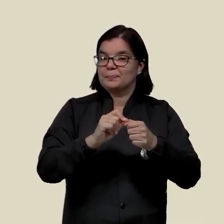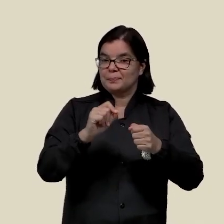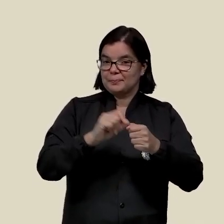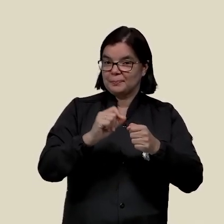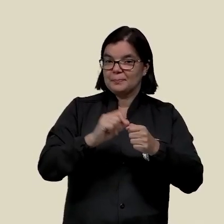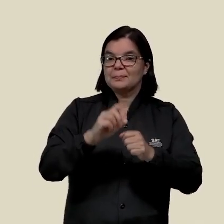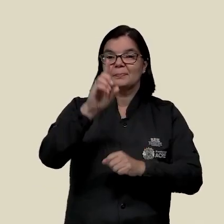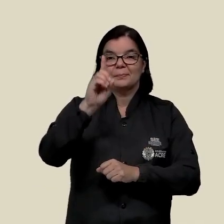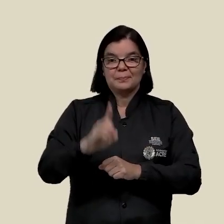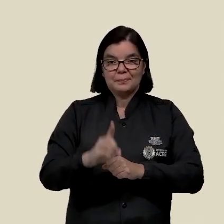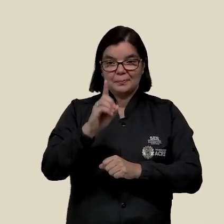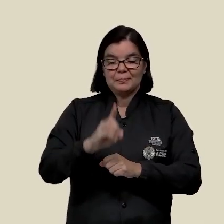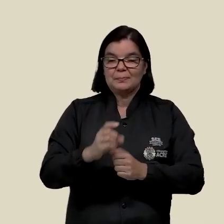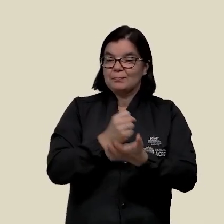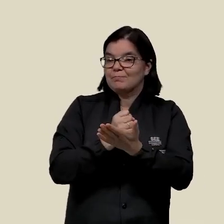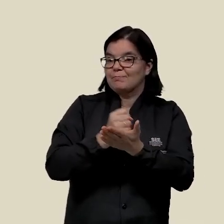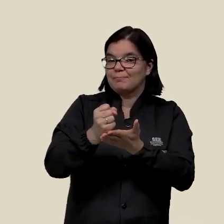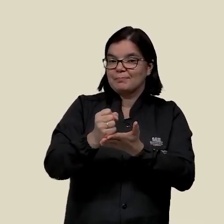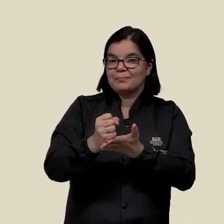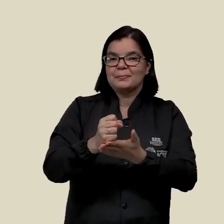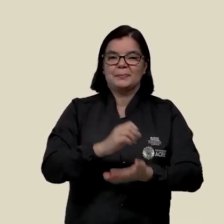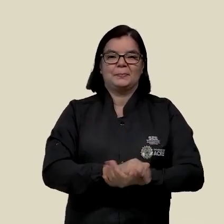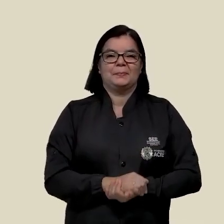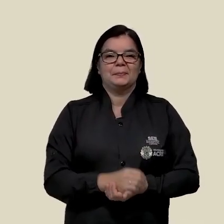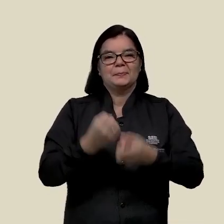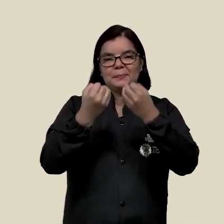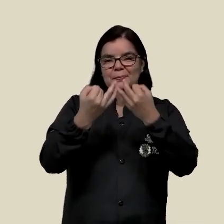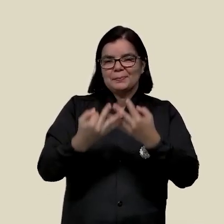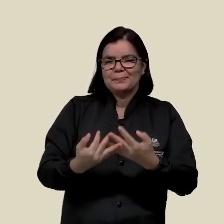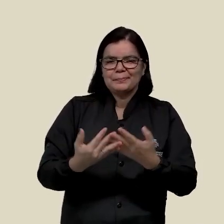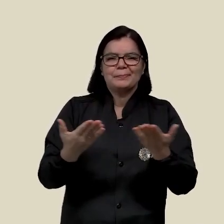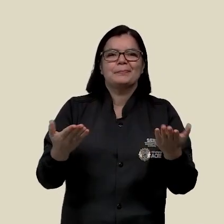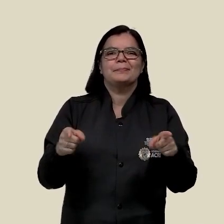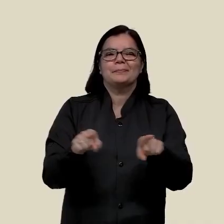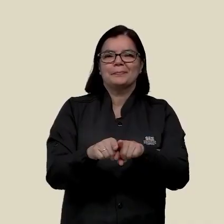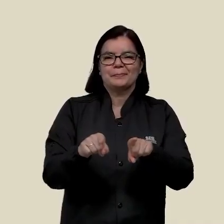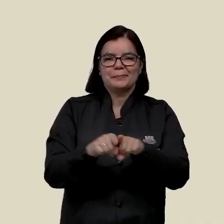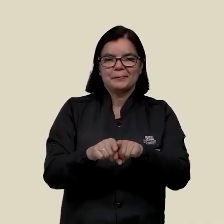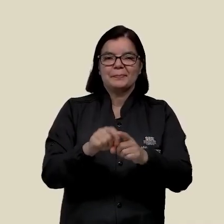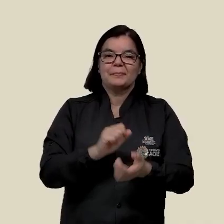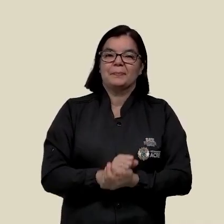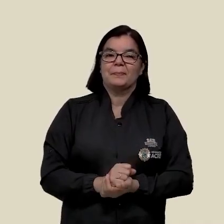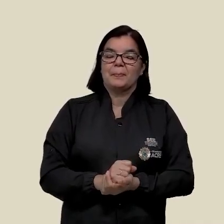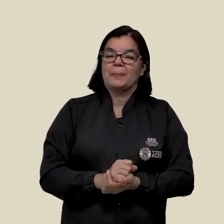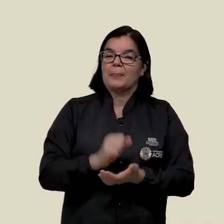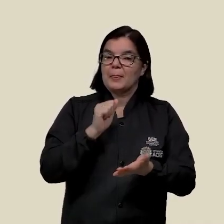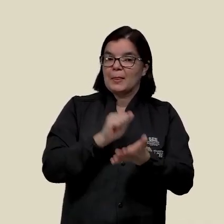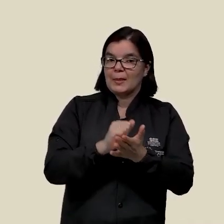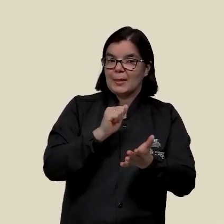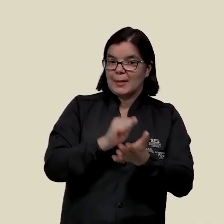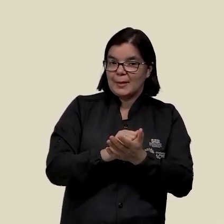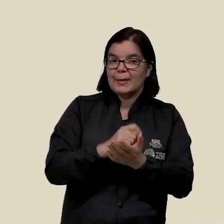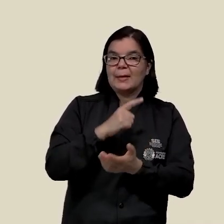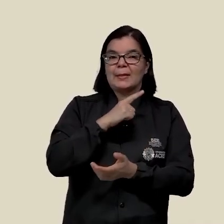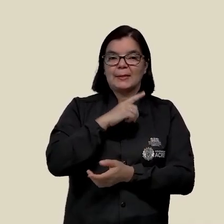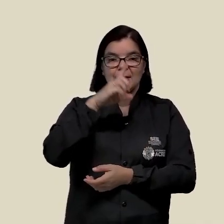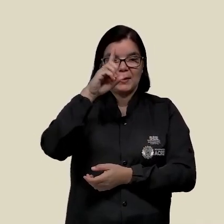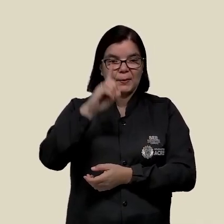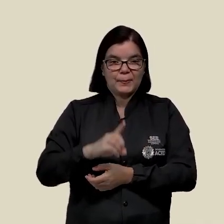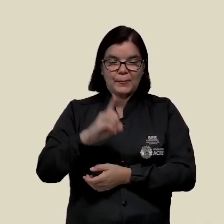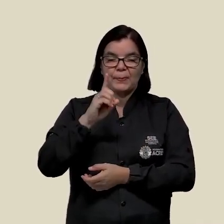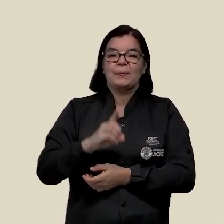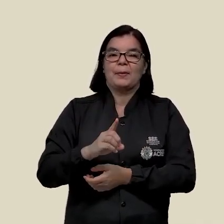direitos autorais expirados. Nós falamos agora há pouco que uma obra que tem os